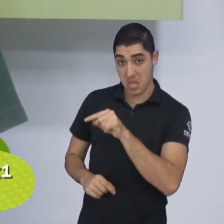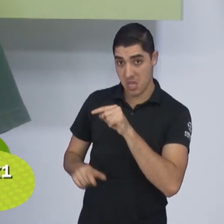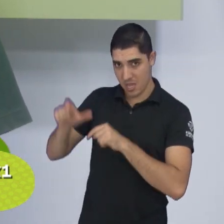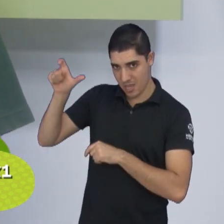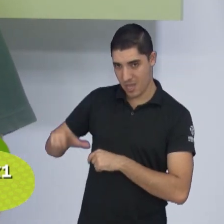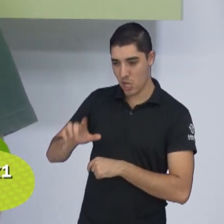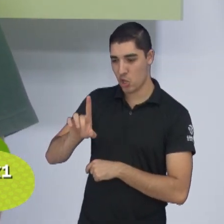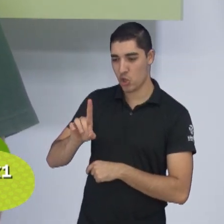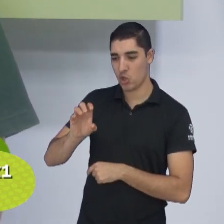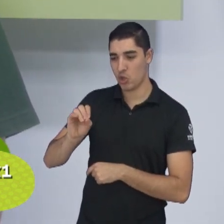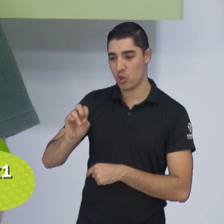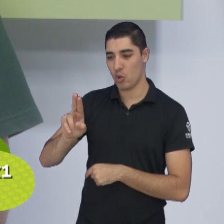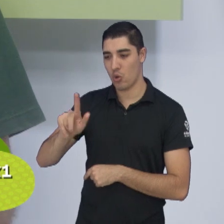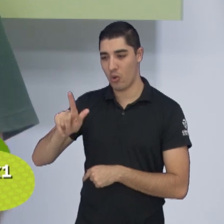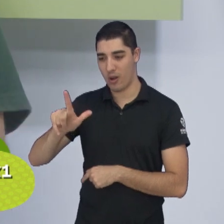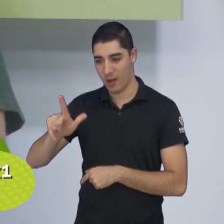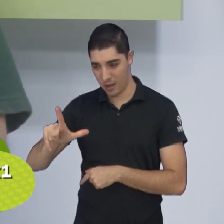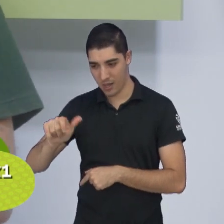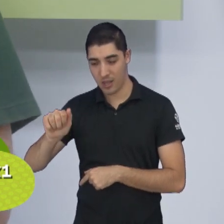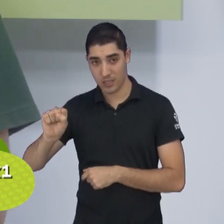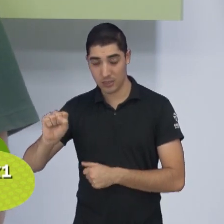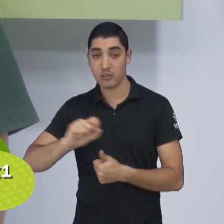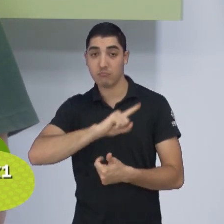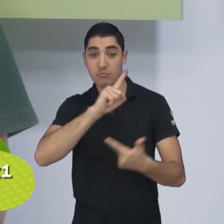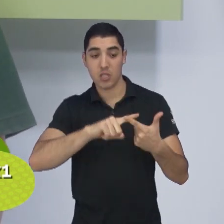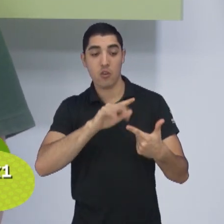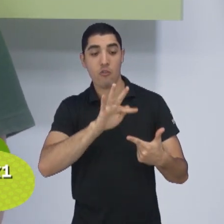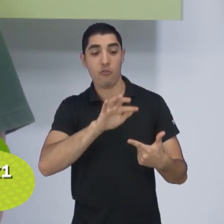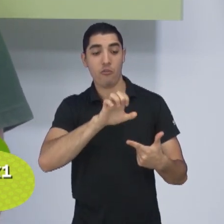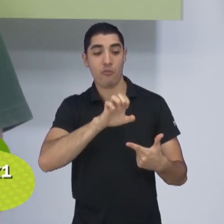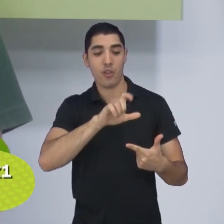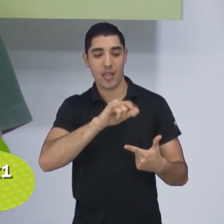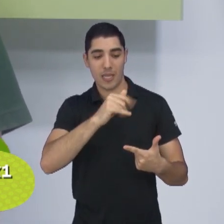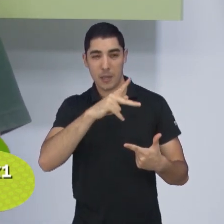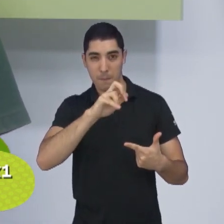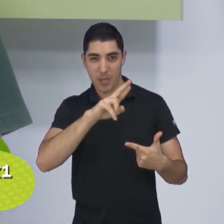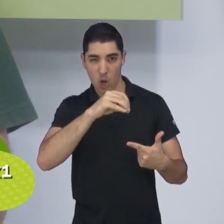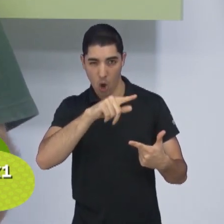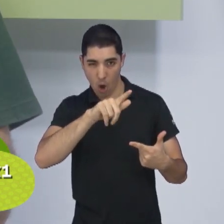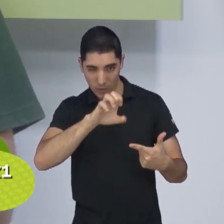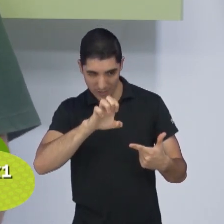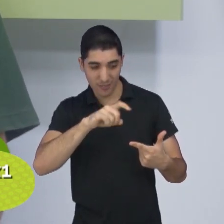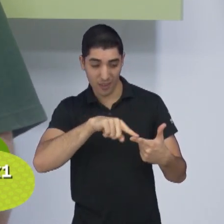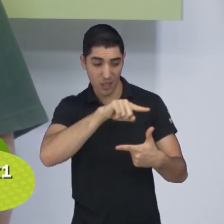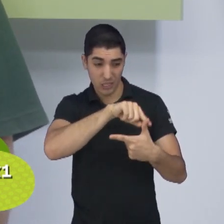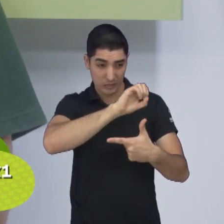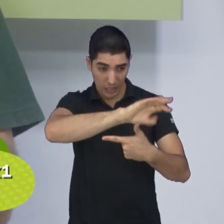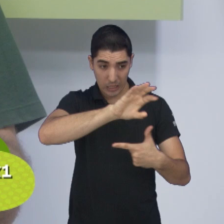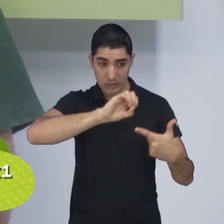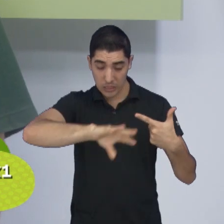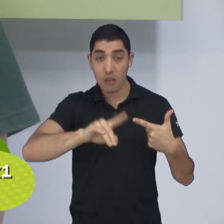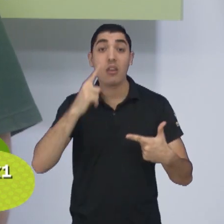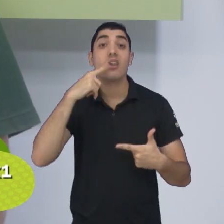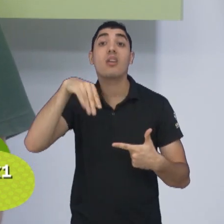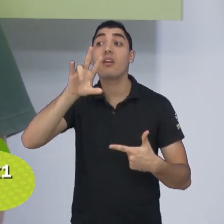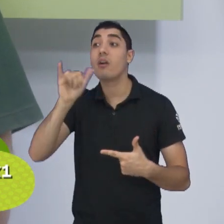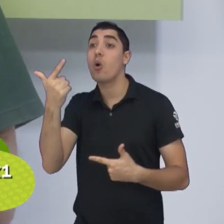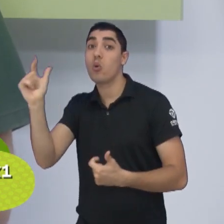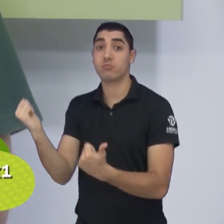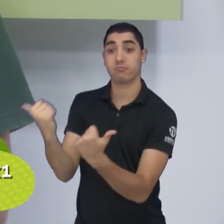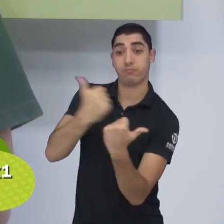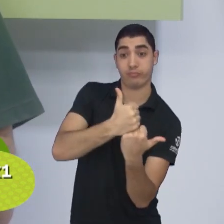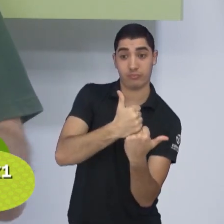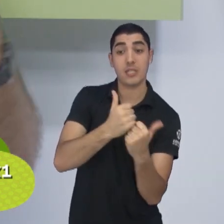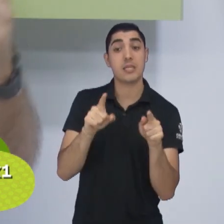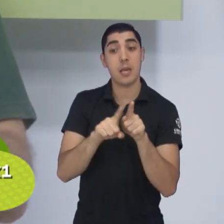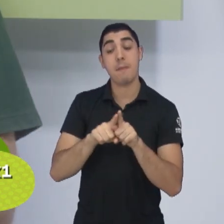e do Felipe, como é que vai repor essas peças aí importantes para o São José. E aí tem que ver também a situação do Schwank para o